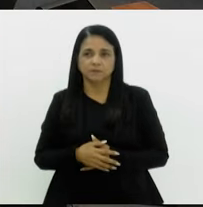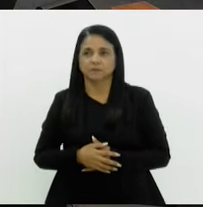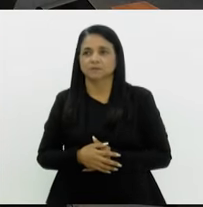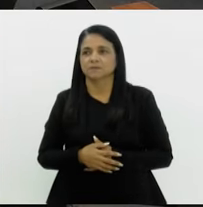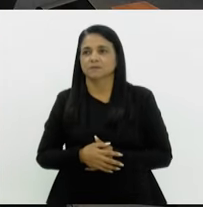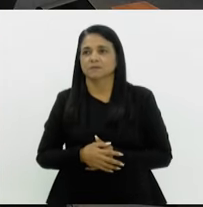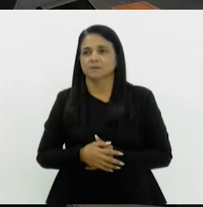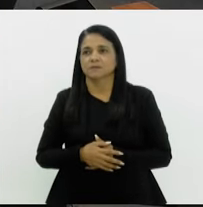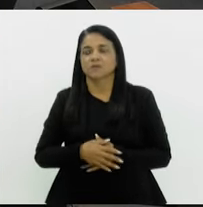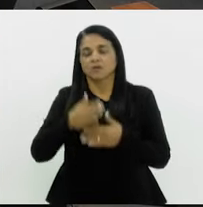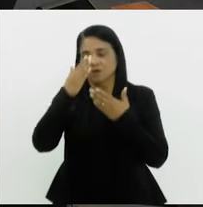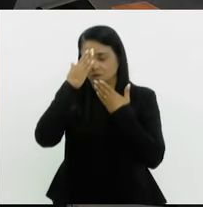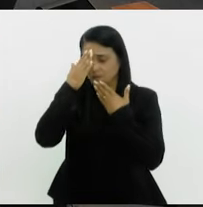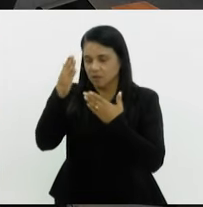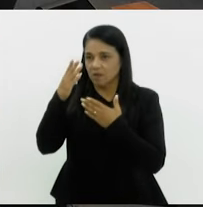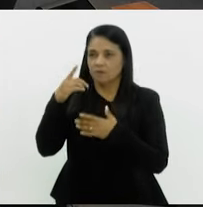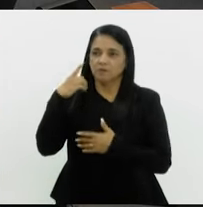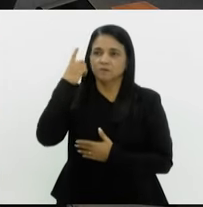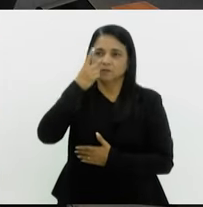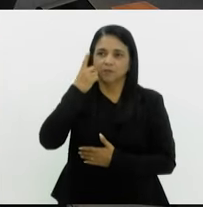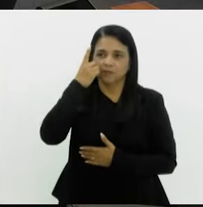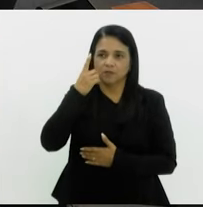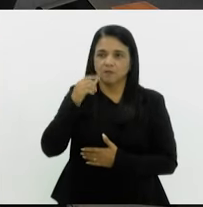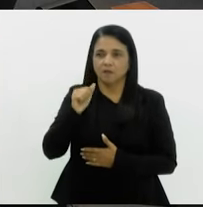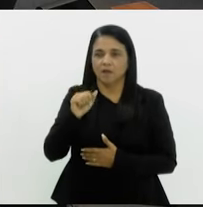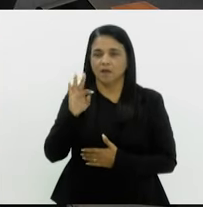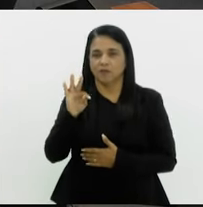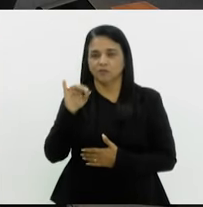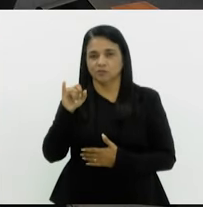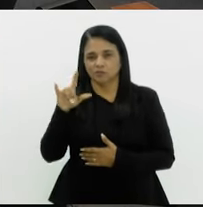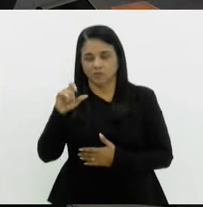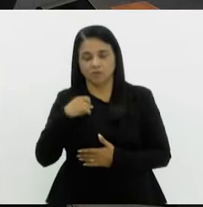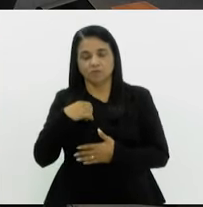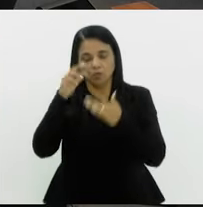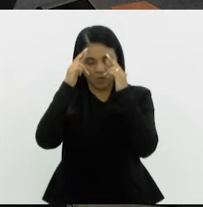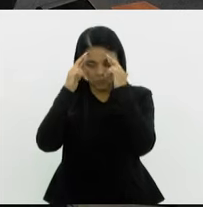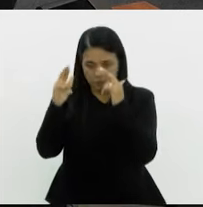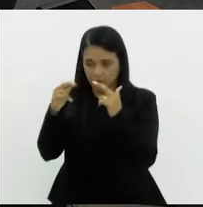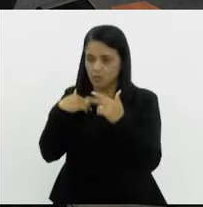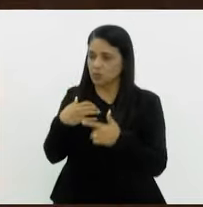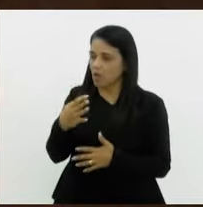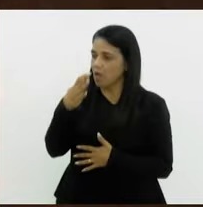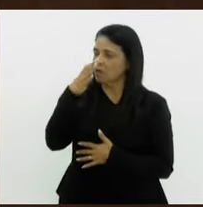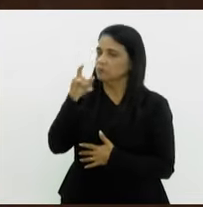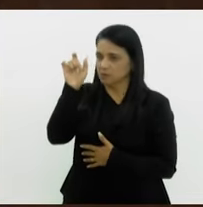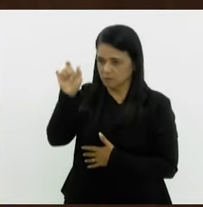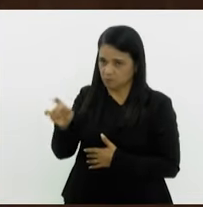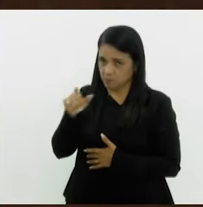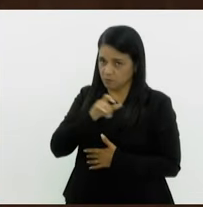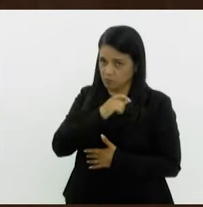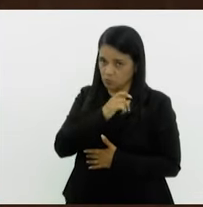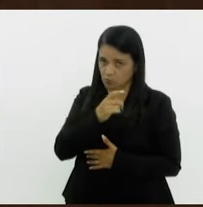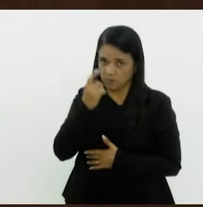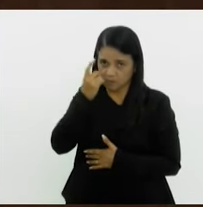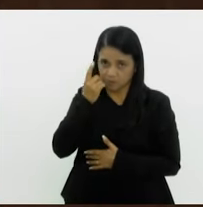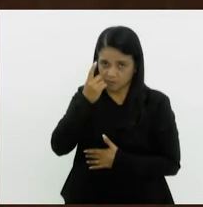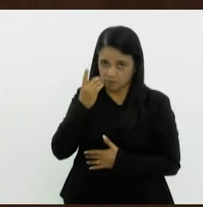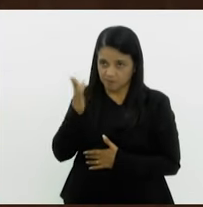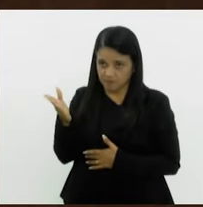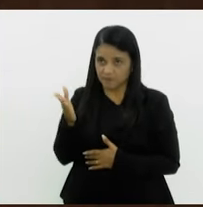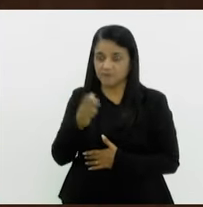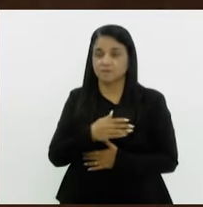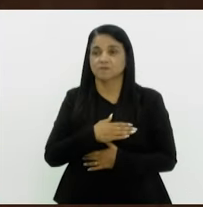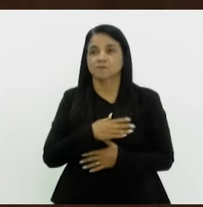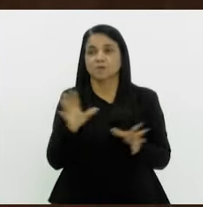porque eu vou... Obrigada, deputado Átila, é recíproco também o respeito, a admiração pelo senhor, e...